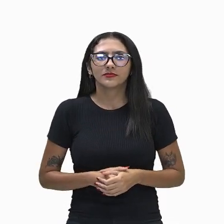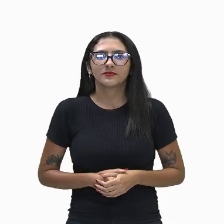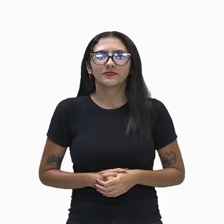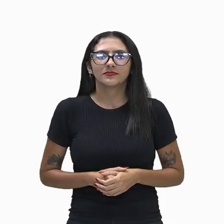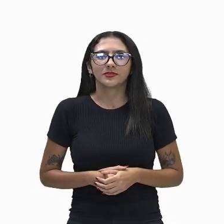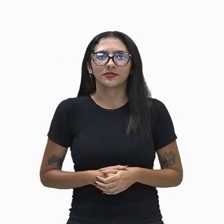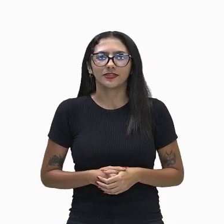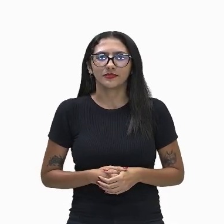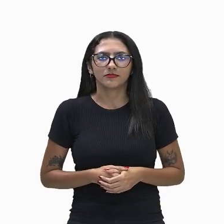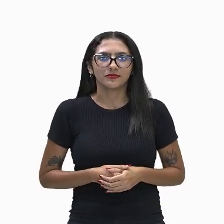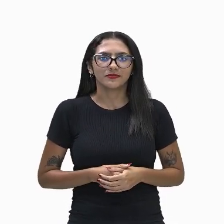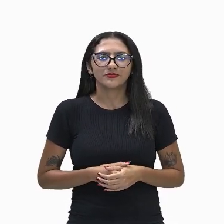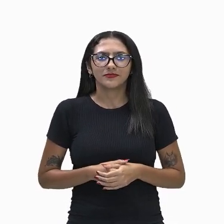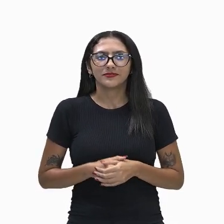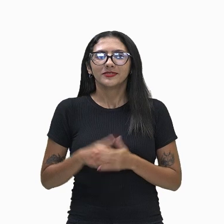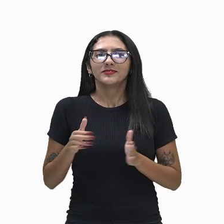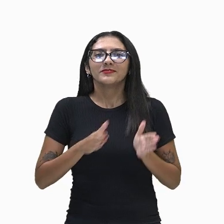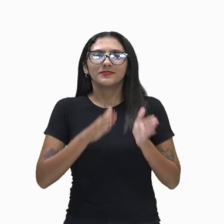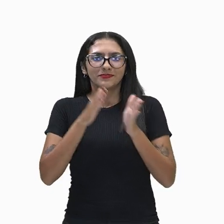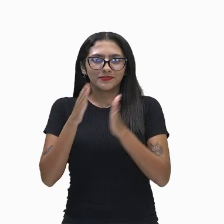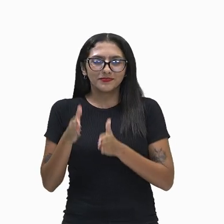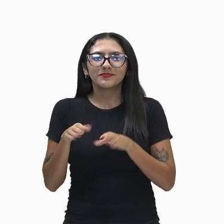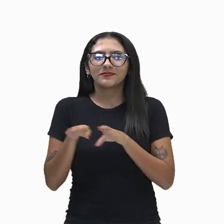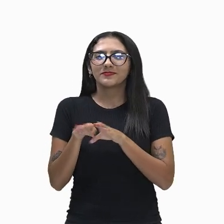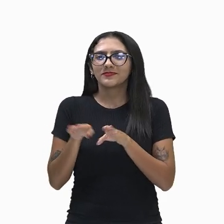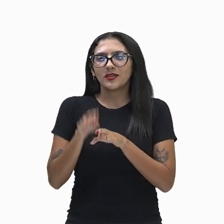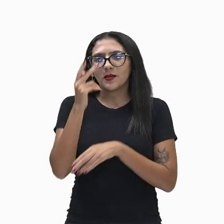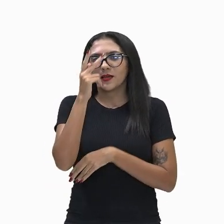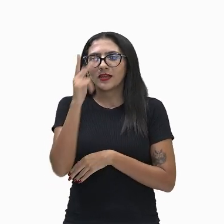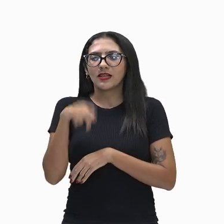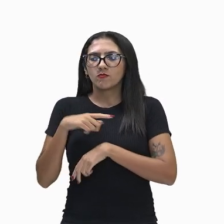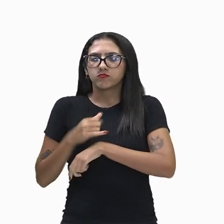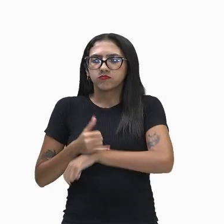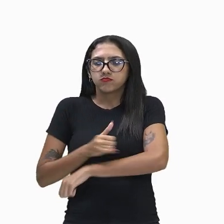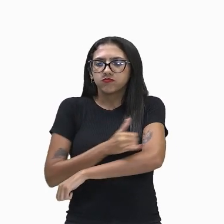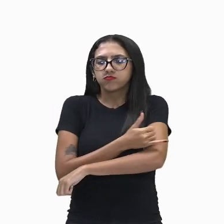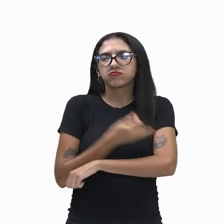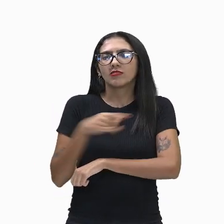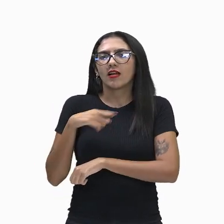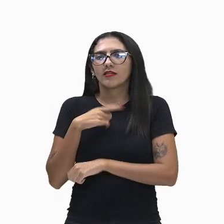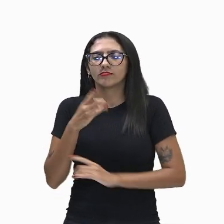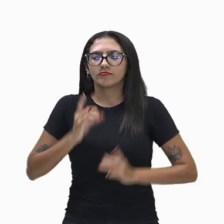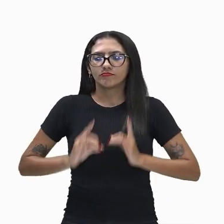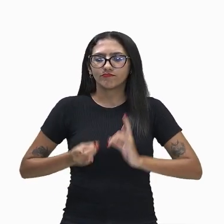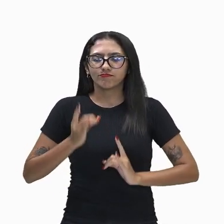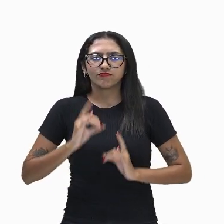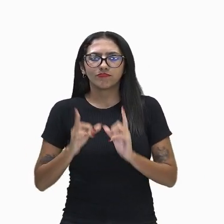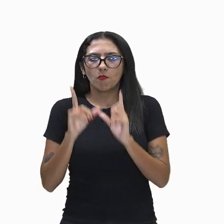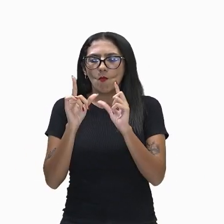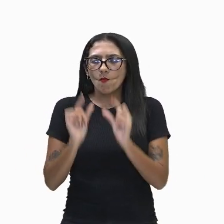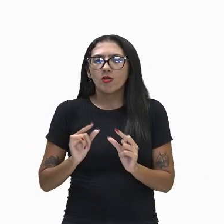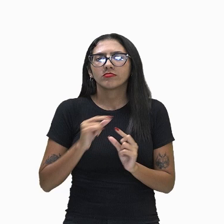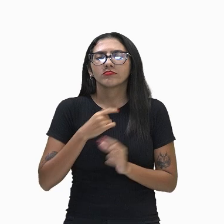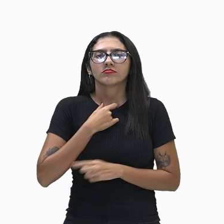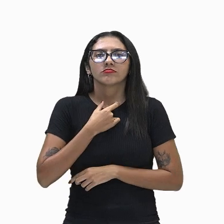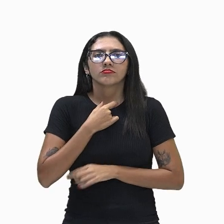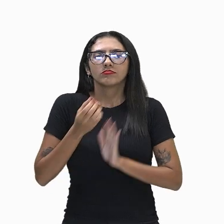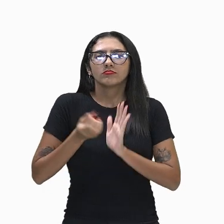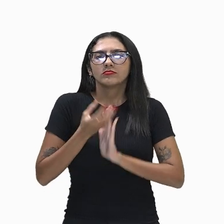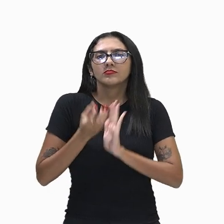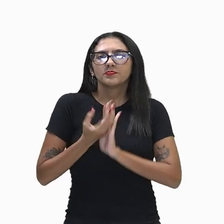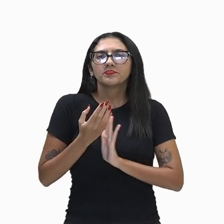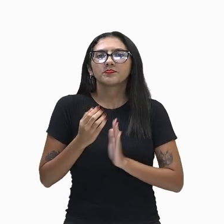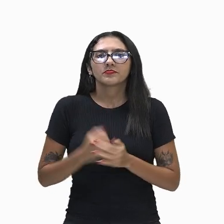de hipotireoidismo, que é uma produção abaixo, uma produção menor dos hormônios da tireoide, ela vai